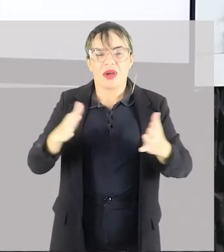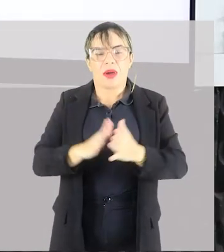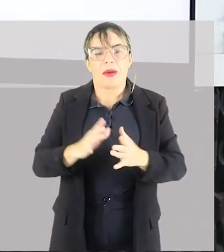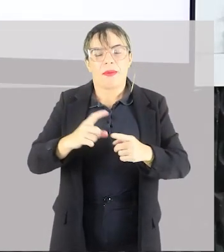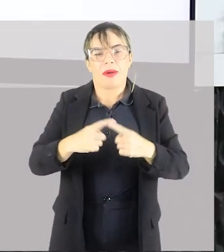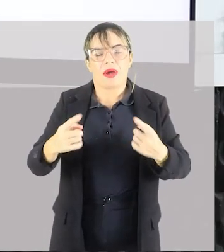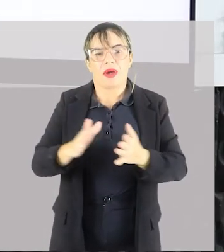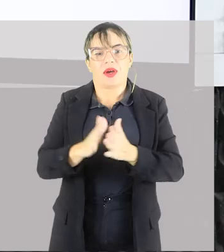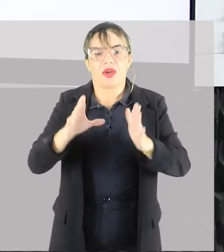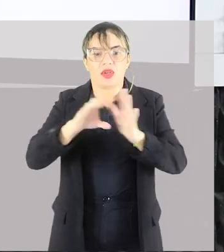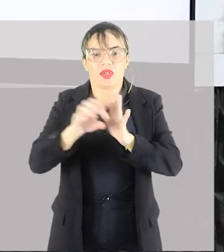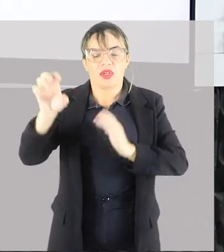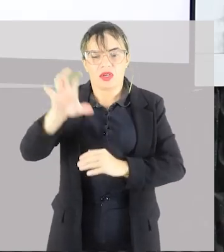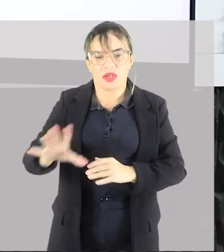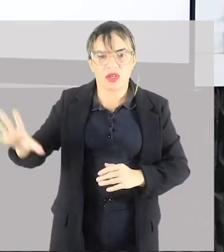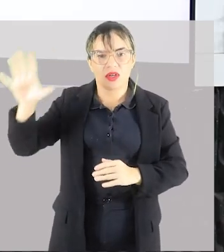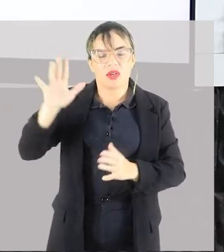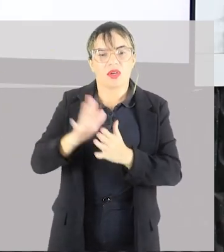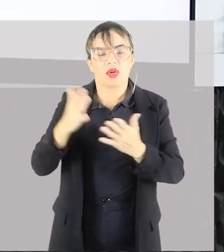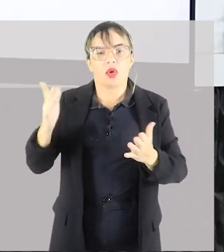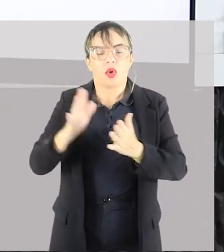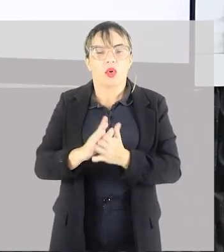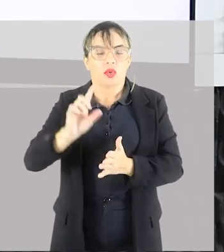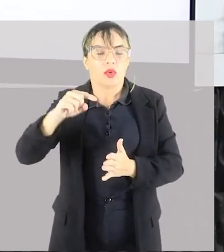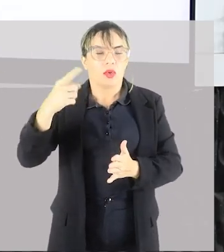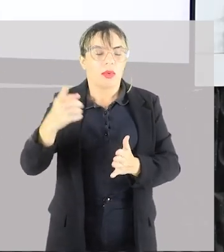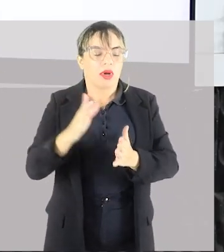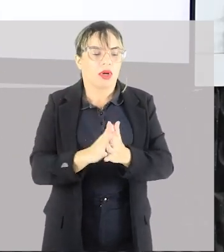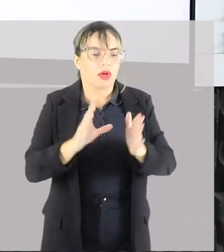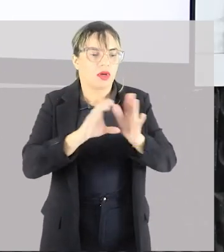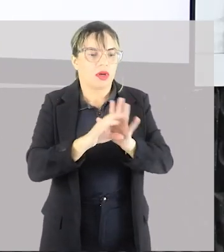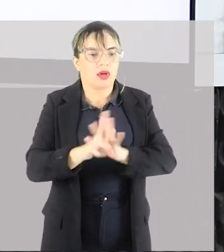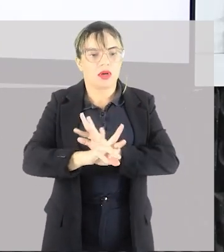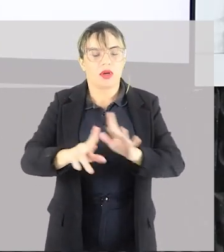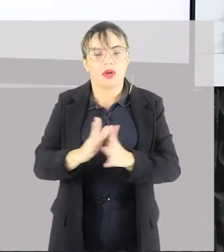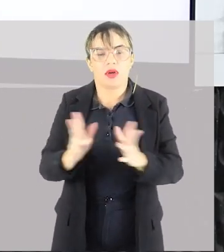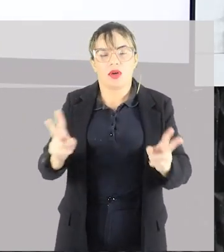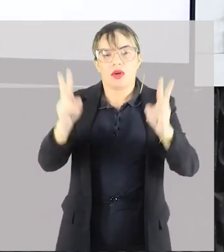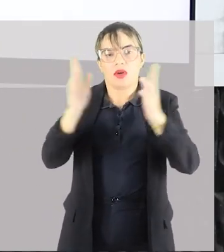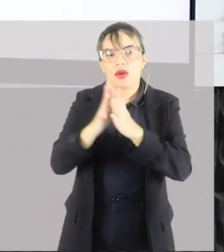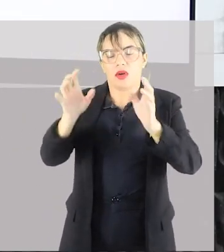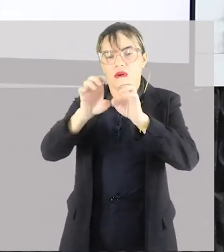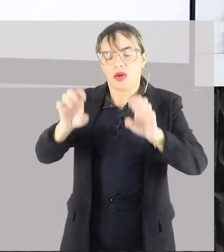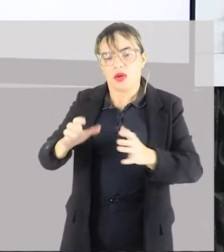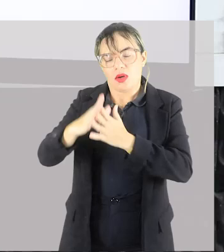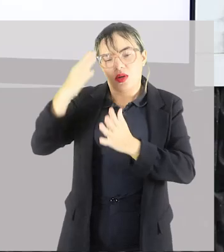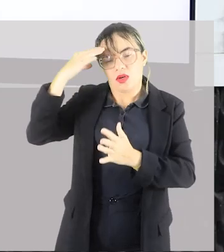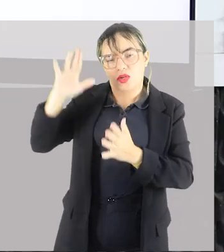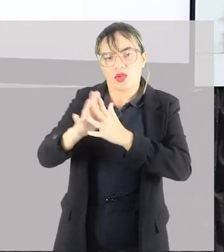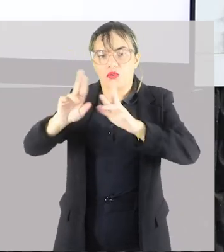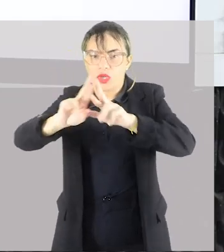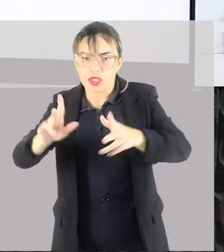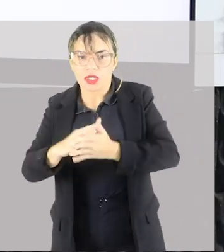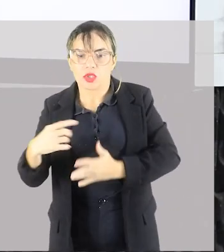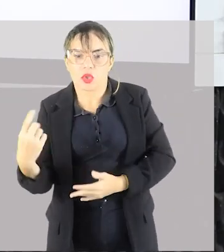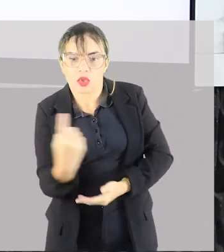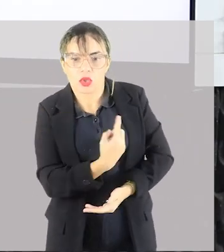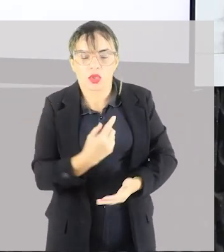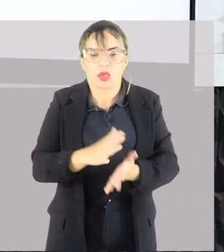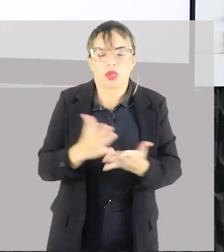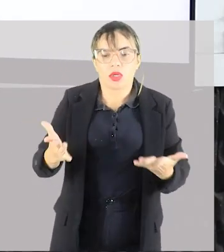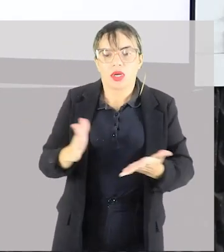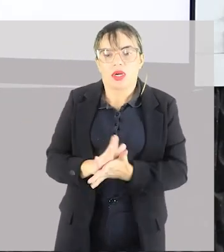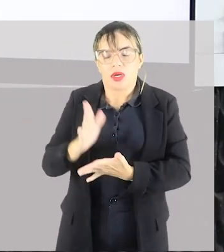conceito europeu, deixar claro isso. Tem uma outra concepção, deixar claro que são valores culturais, estruturas culturais diferentes. Né?